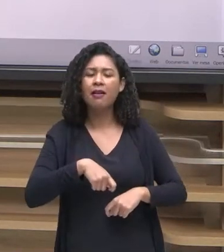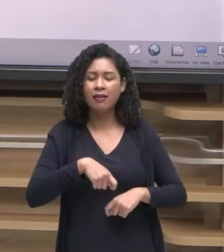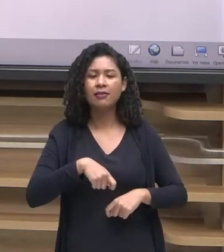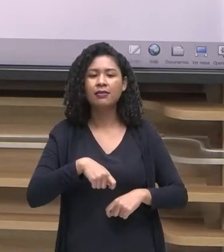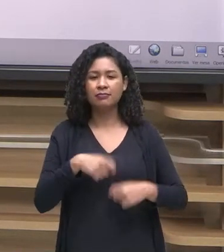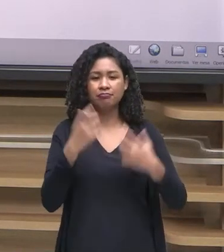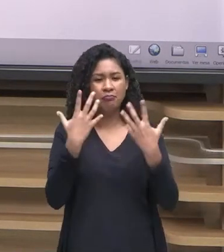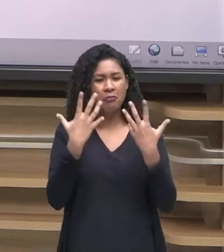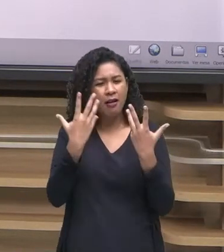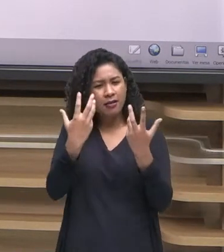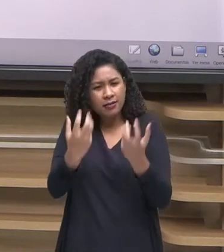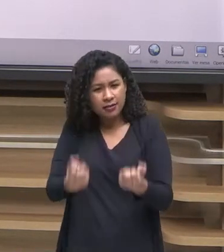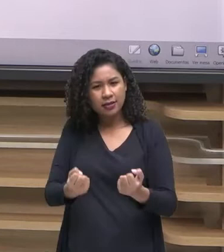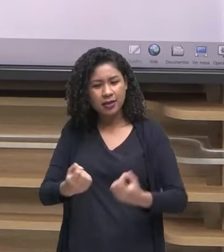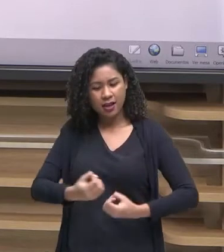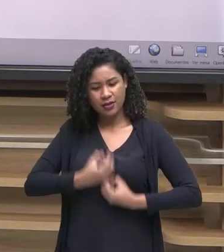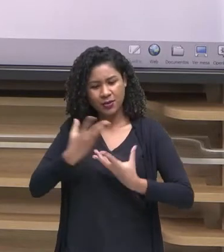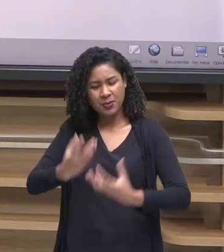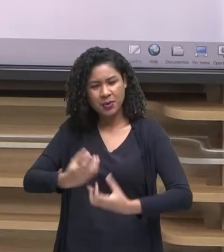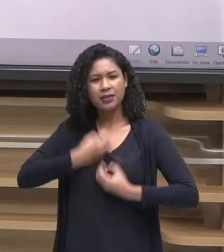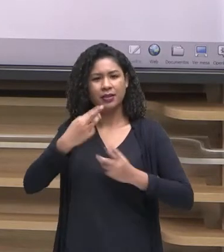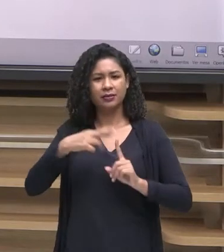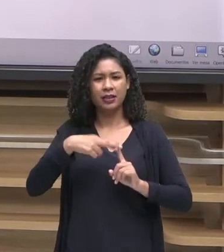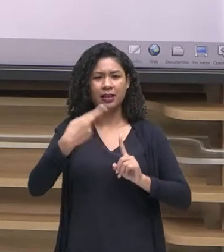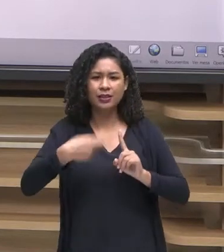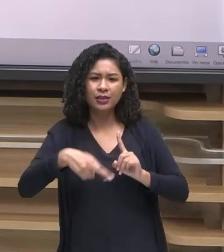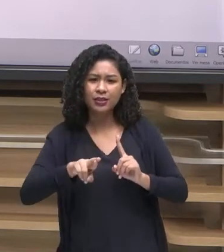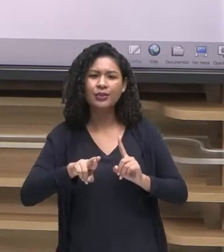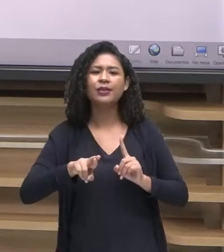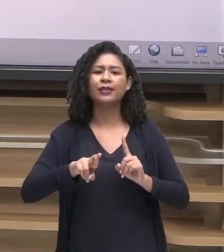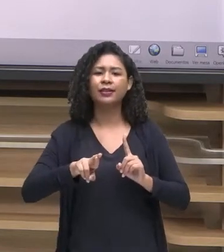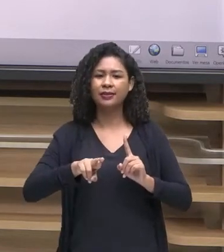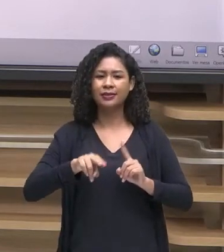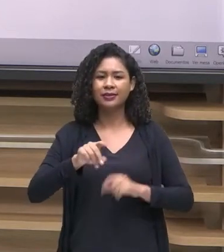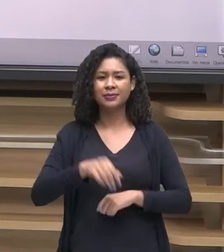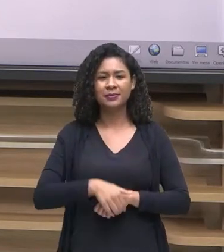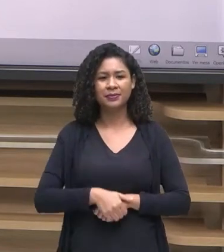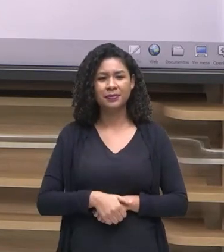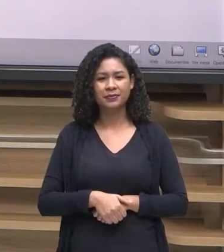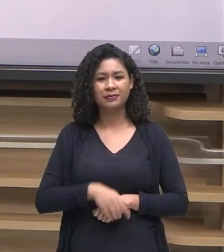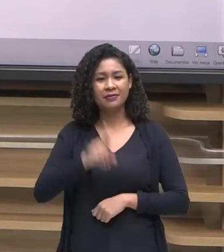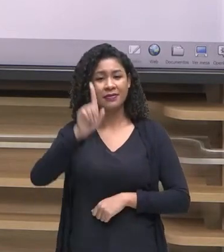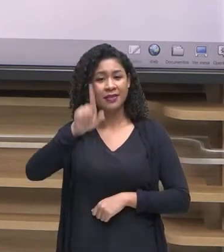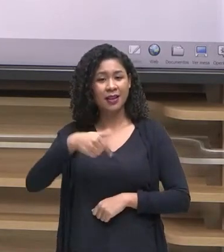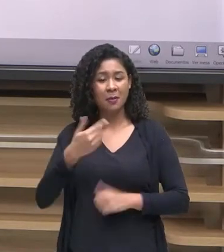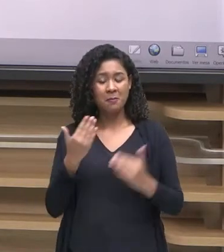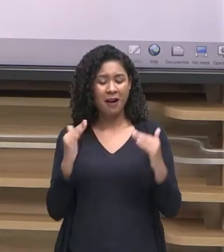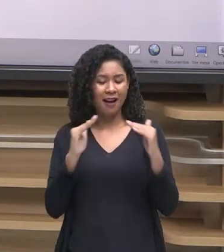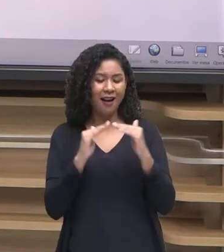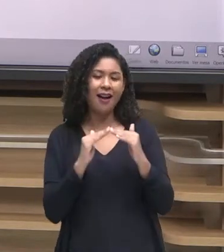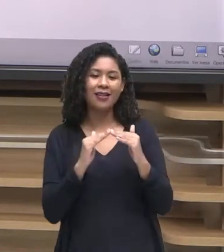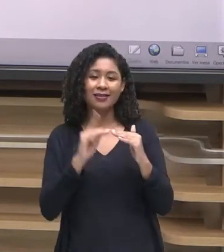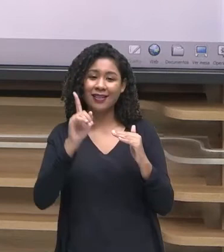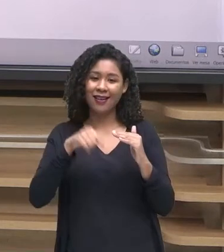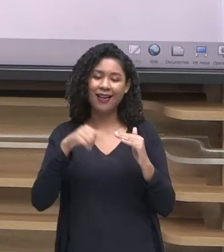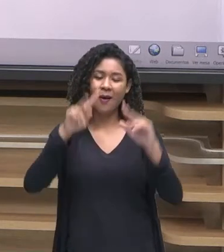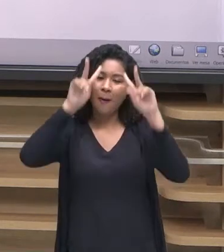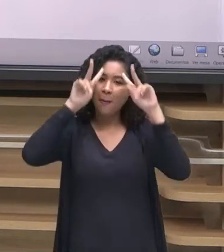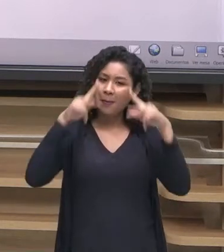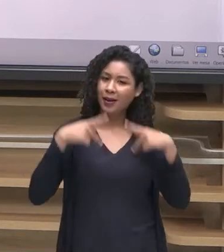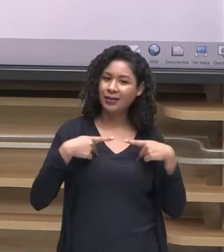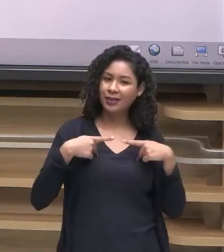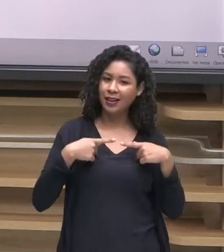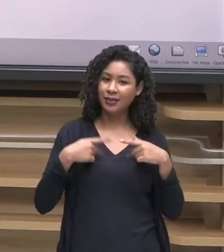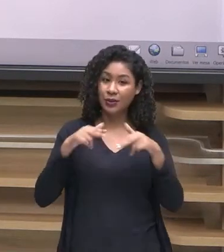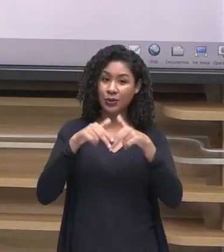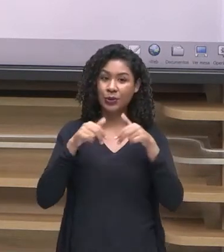expressões religiosas, né, como parte da nossa grande casa comum que é a humanidade. Então, com essas reflexões,